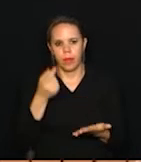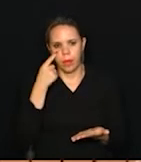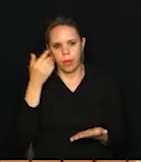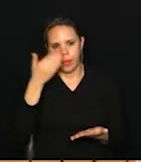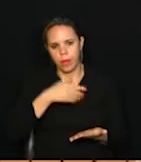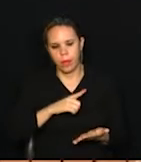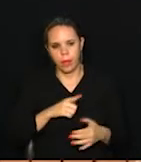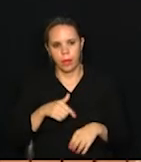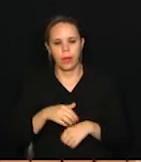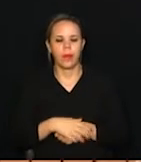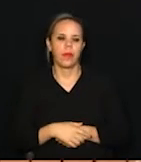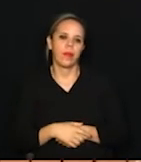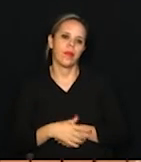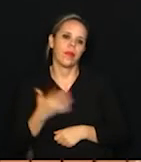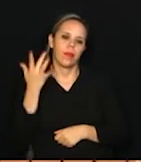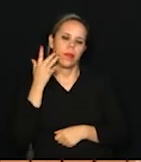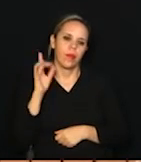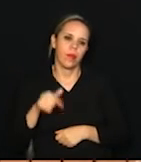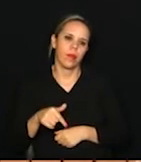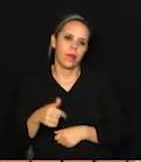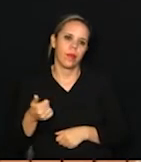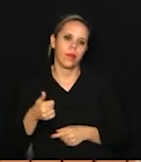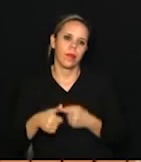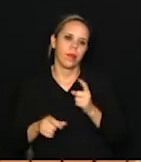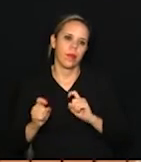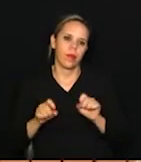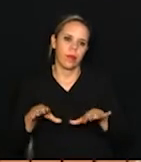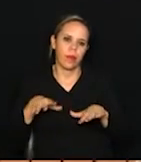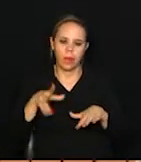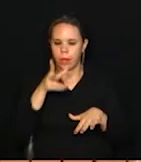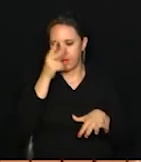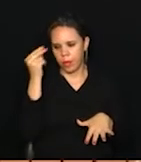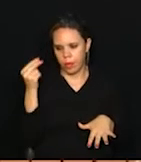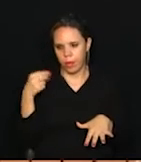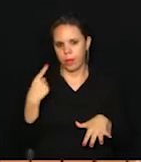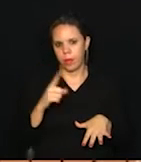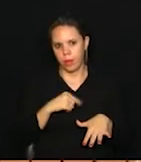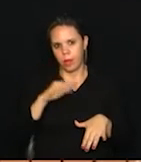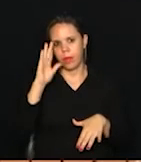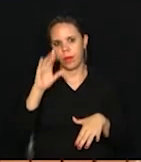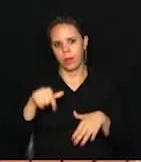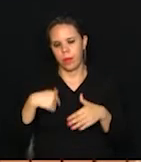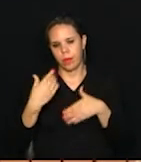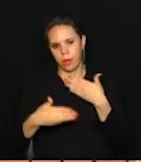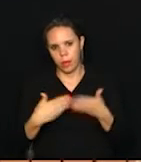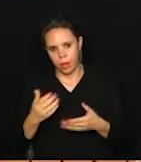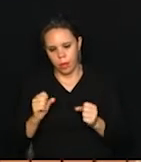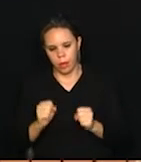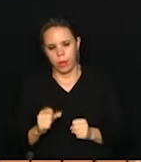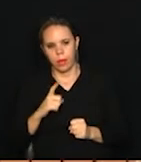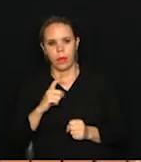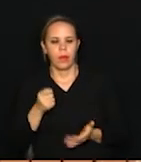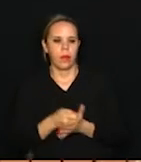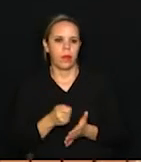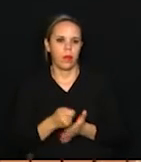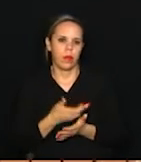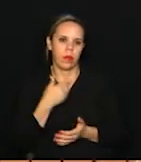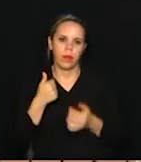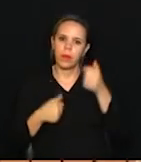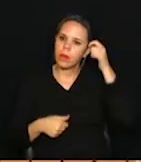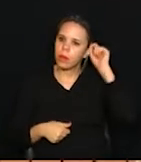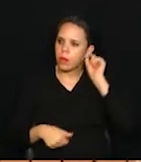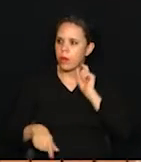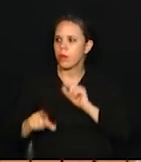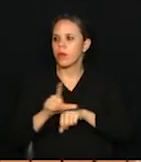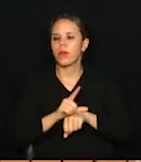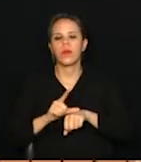tenham acesso. Eu acho que essa foi a primeira audiência pública, nós teremos mais, nós podemos e devemos melhorar a